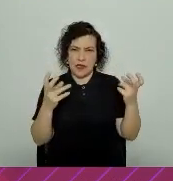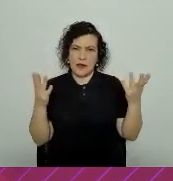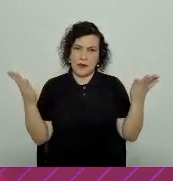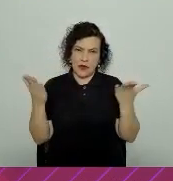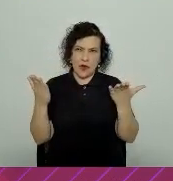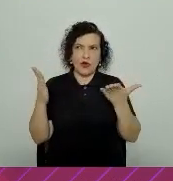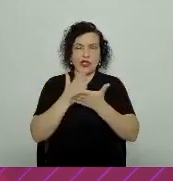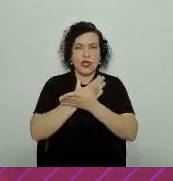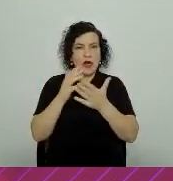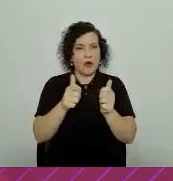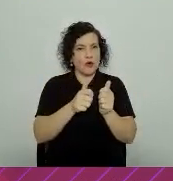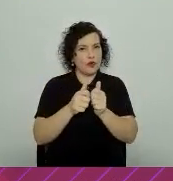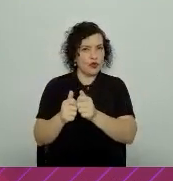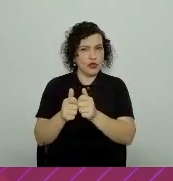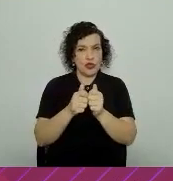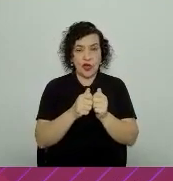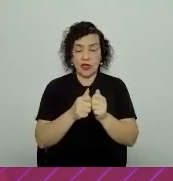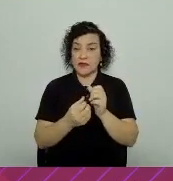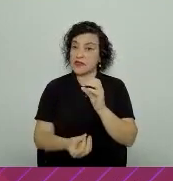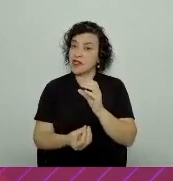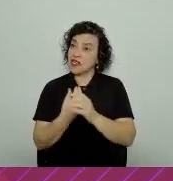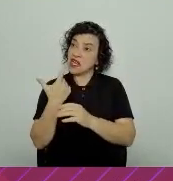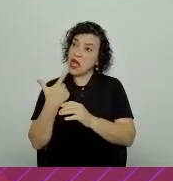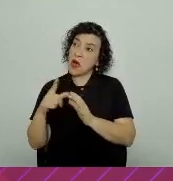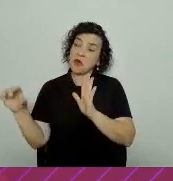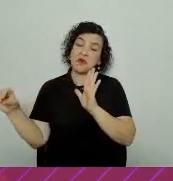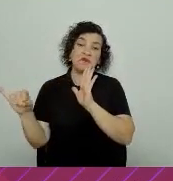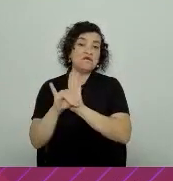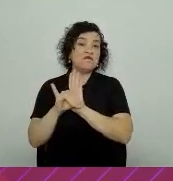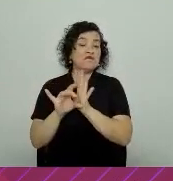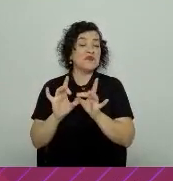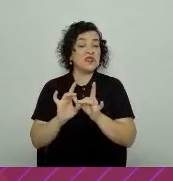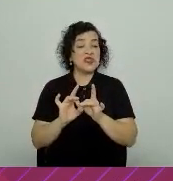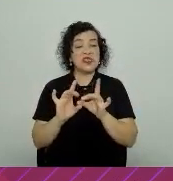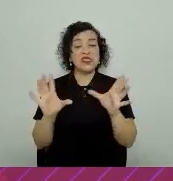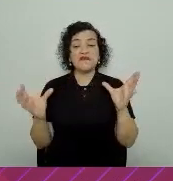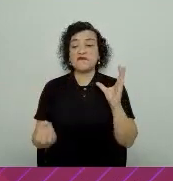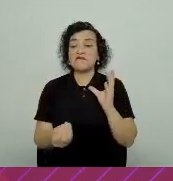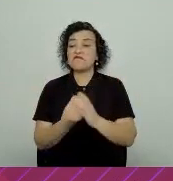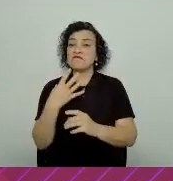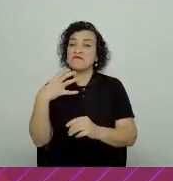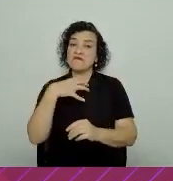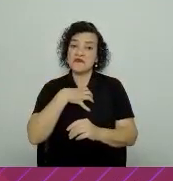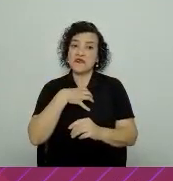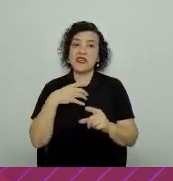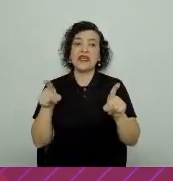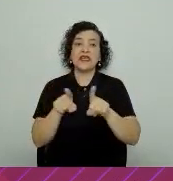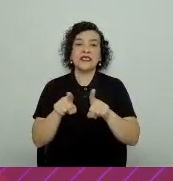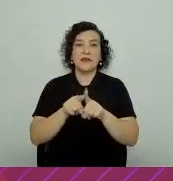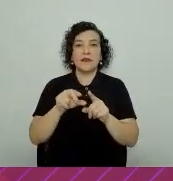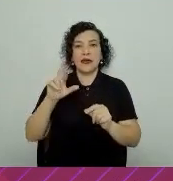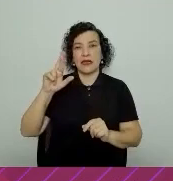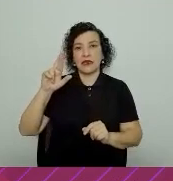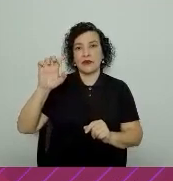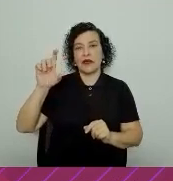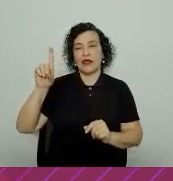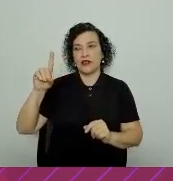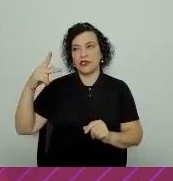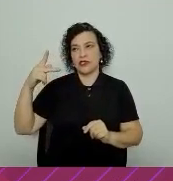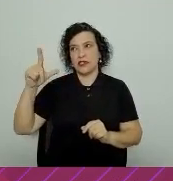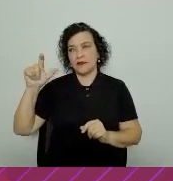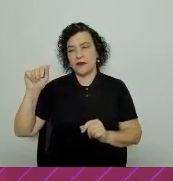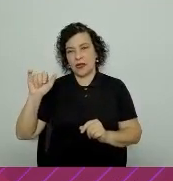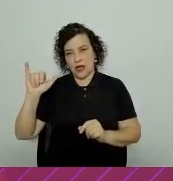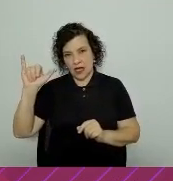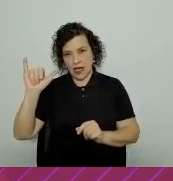jogos é você também criar uma outra identidade eu posso ser quem eu quiser então até no Red Player One né se você assistirem o filme